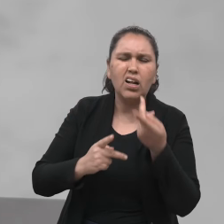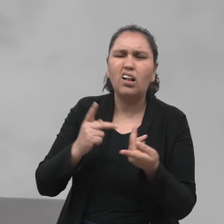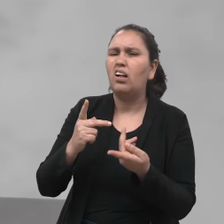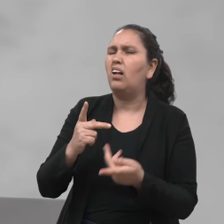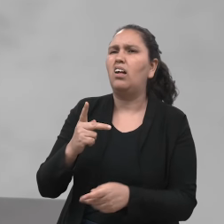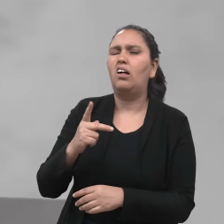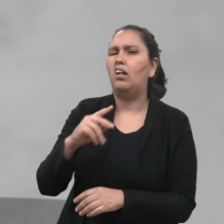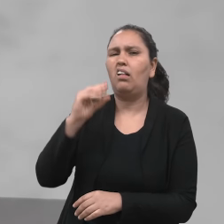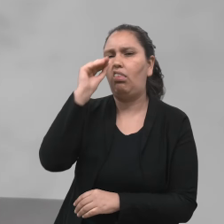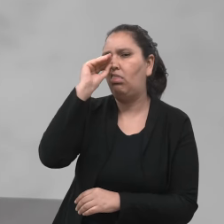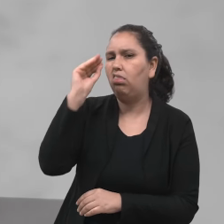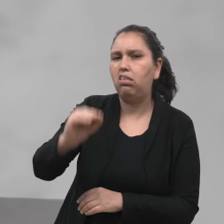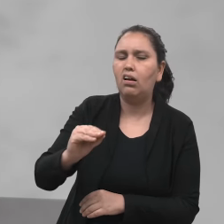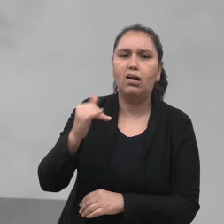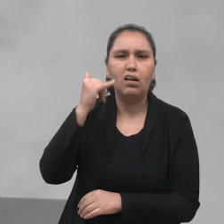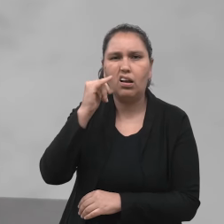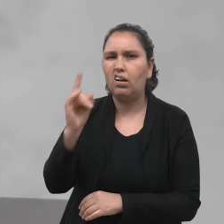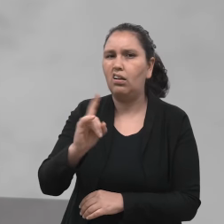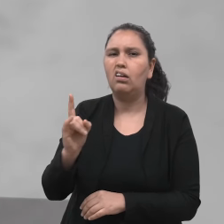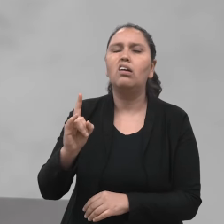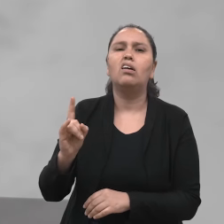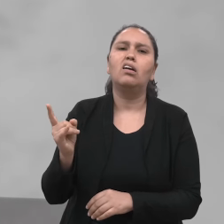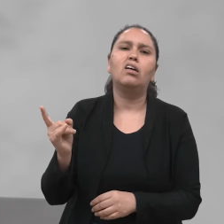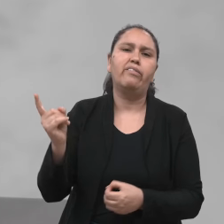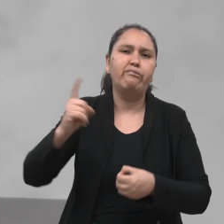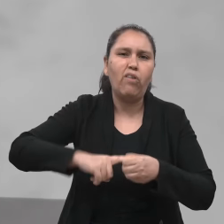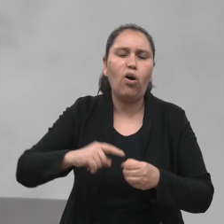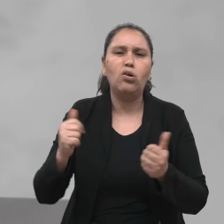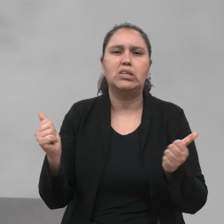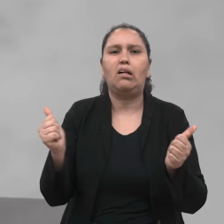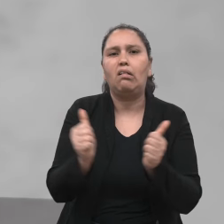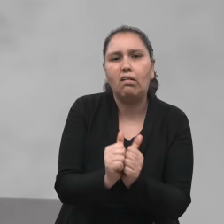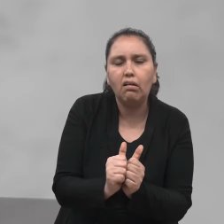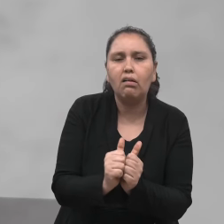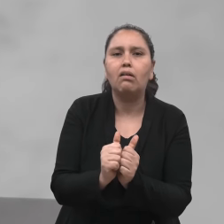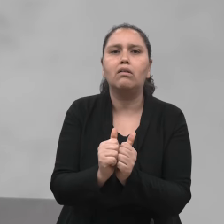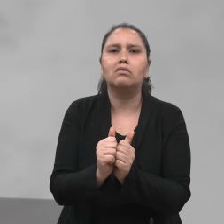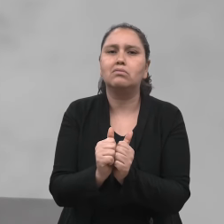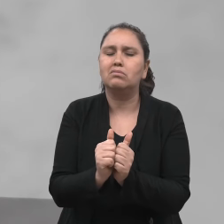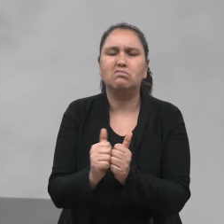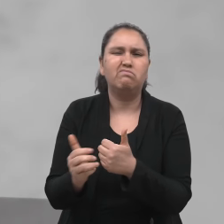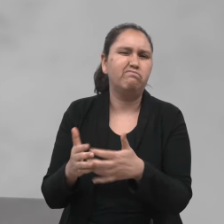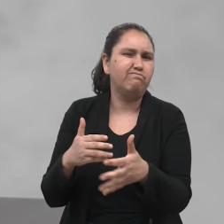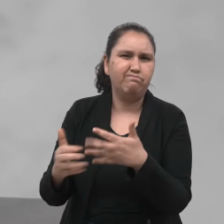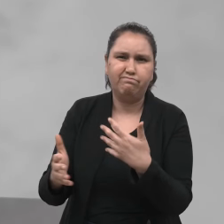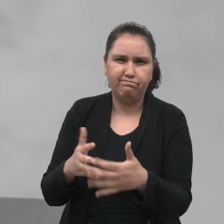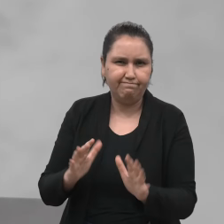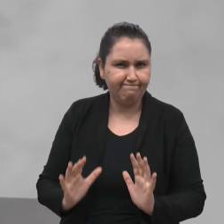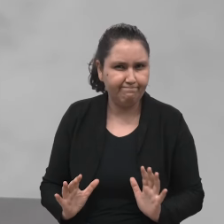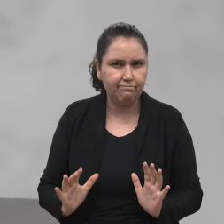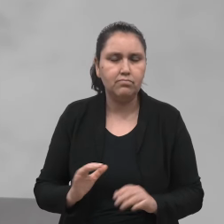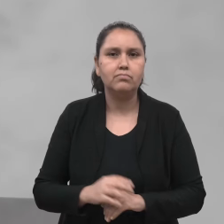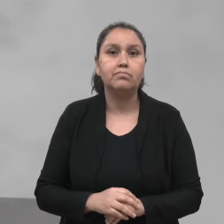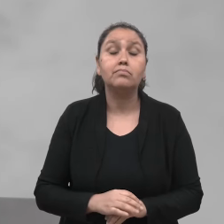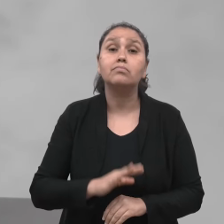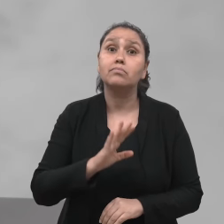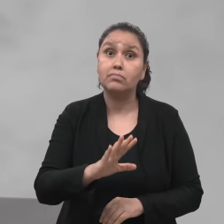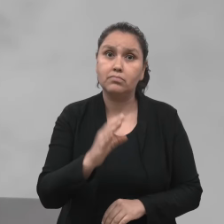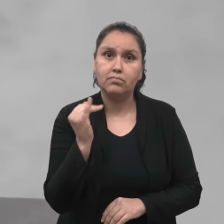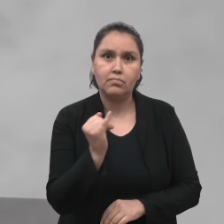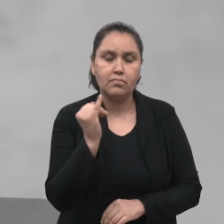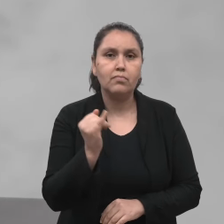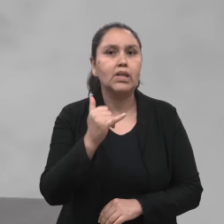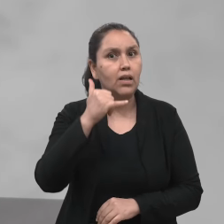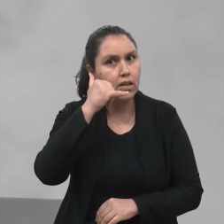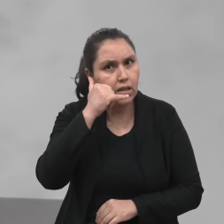ligar, isso não adianta, por que eu vou denunciar? Ela vai voltar para ele, né? Isso não funciona. Cris, tu sabes por que a gente liga para